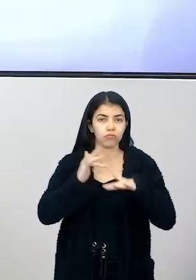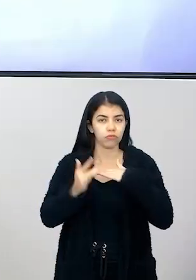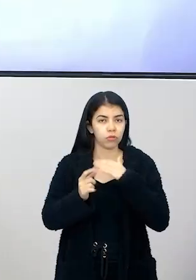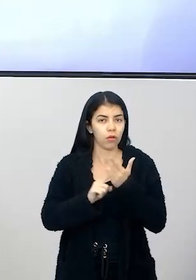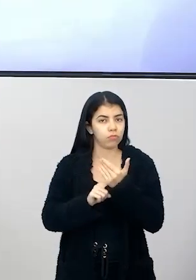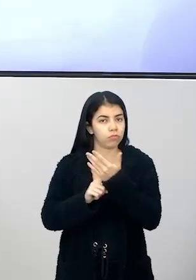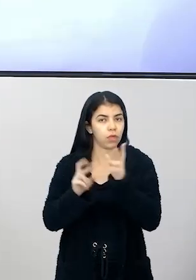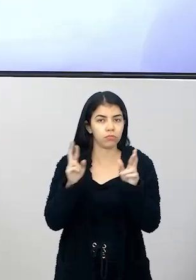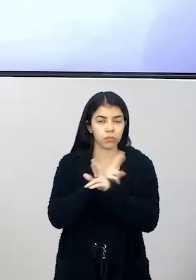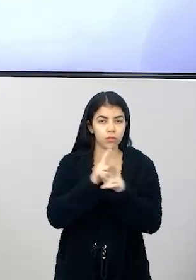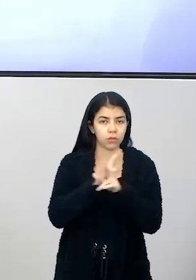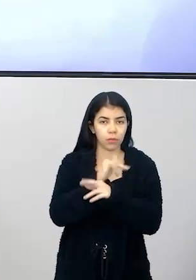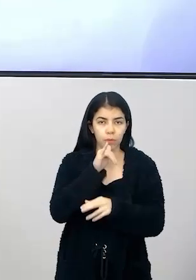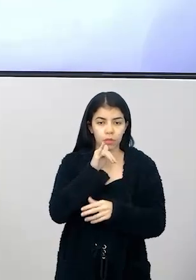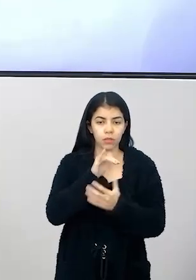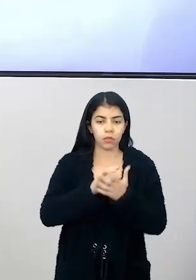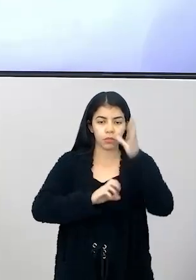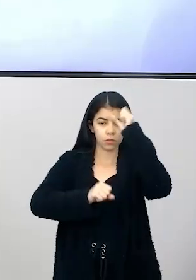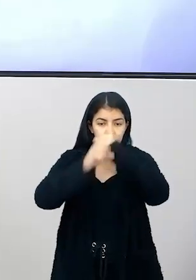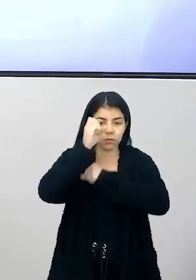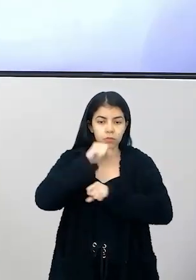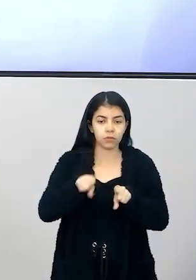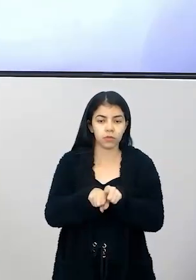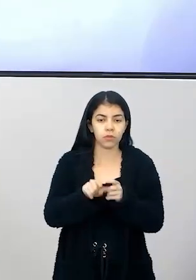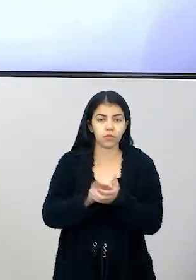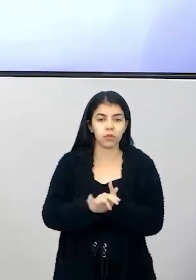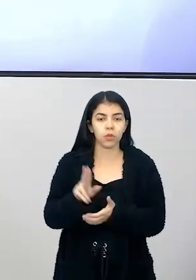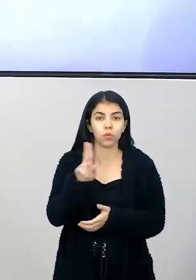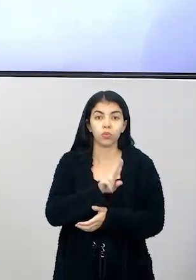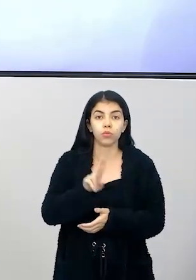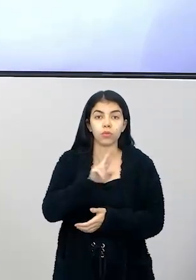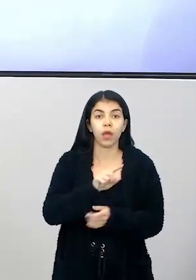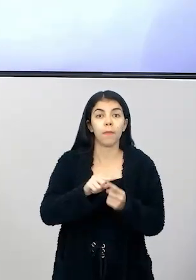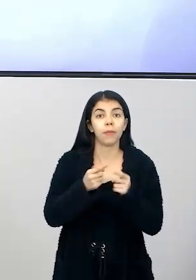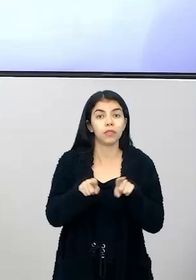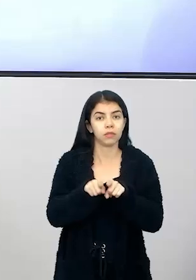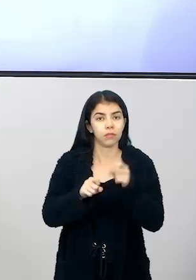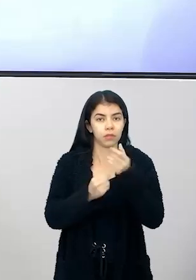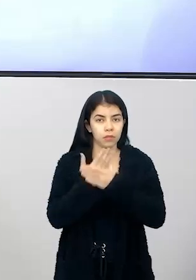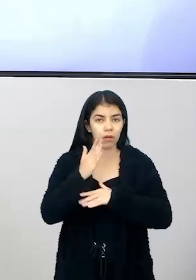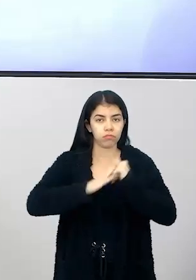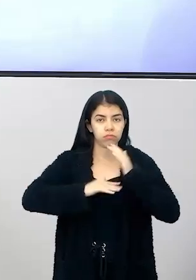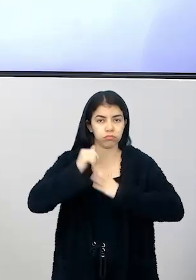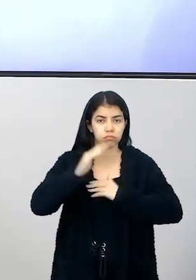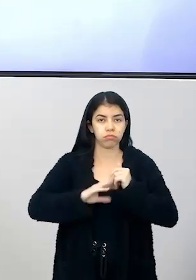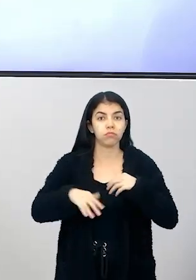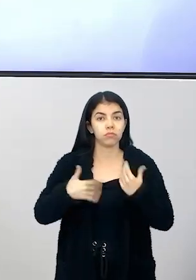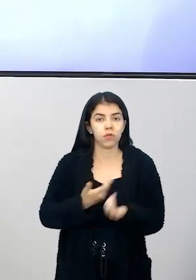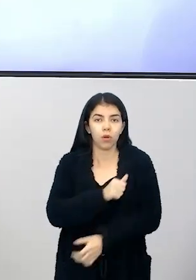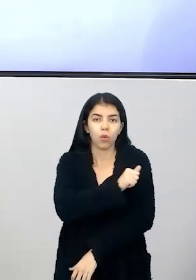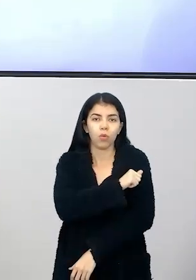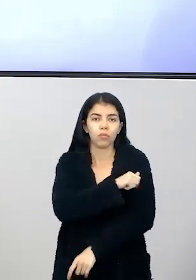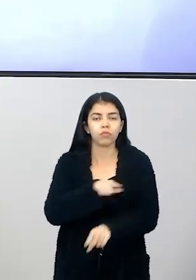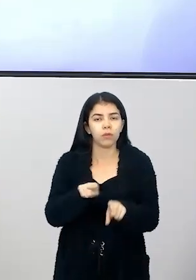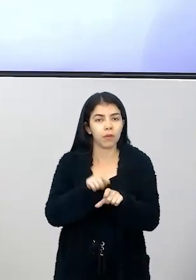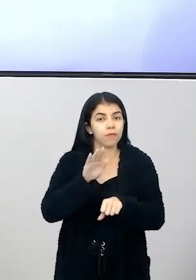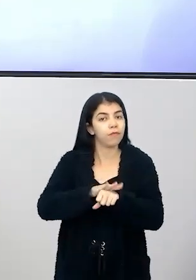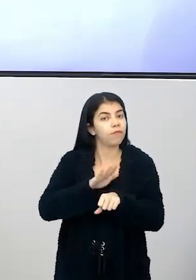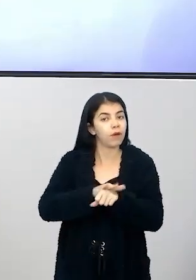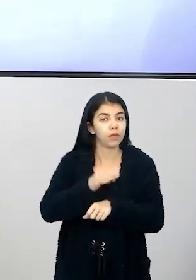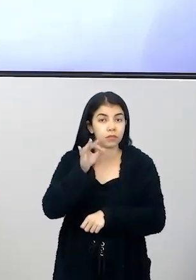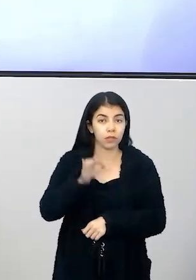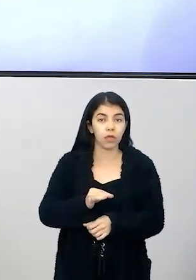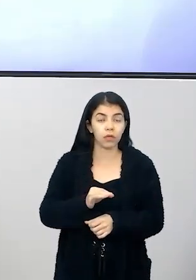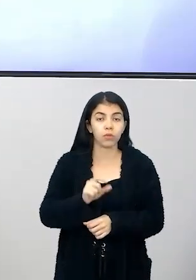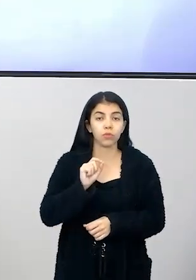relacionado no sentido de aprender, consumir, mas também produzir, né? Então, os estudantes também são produtores